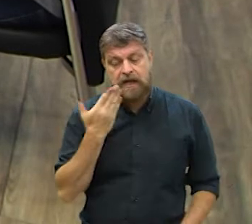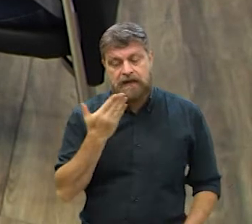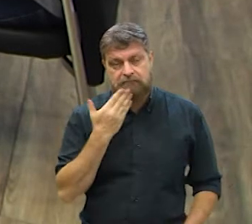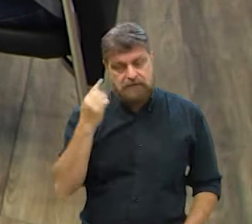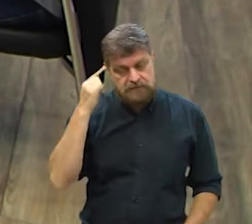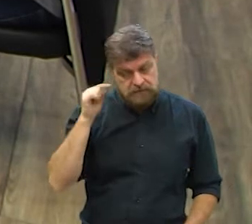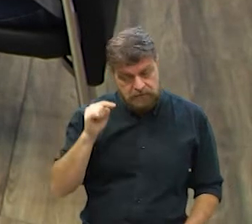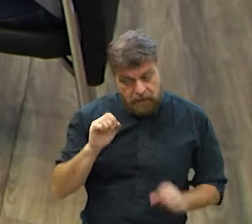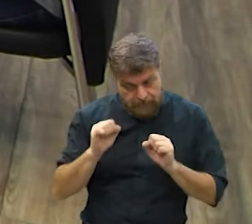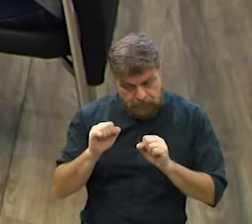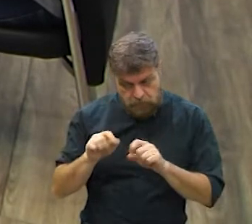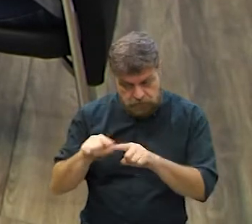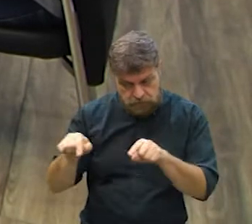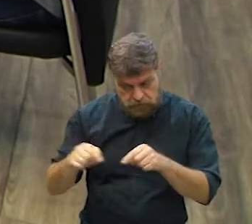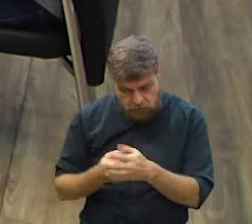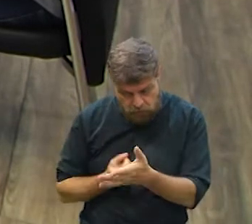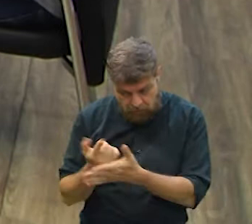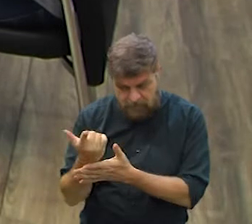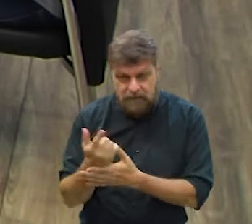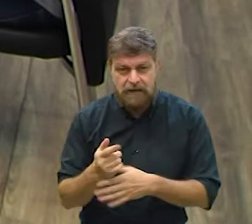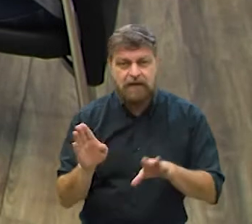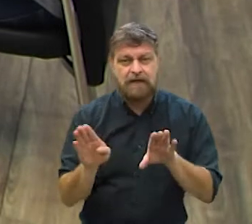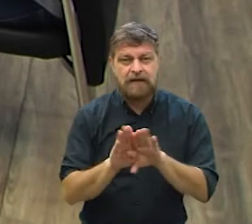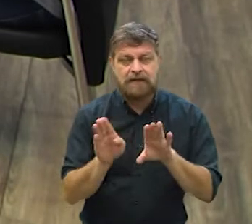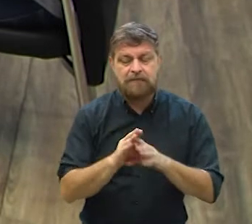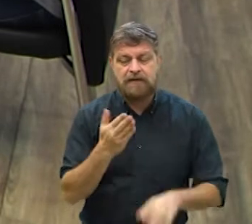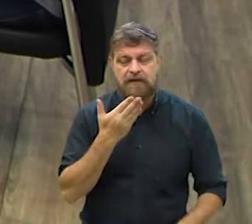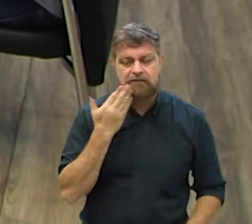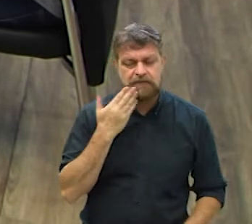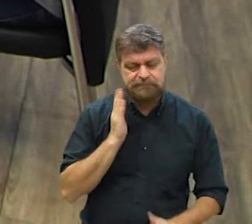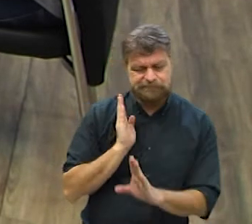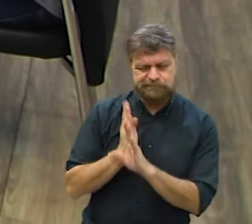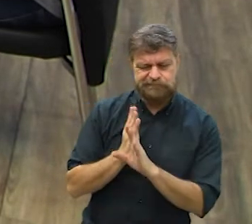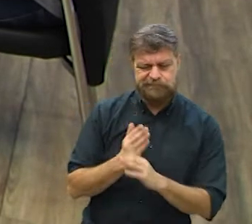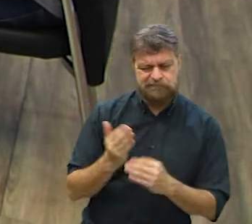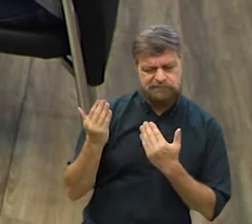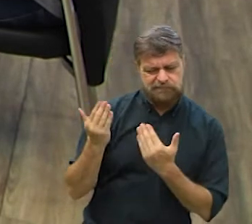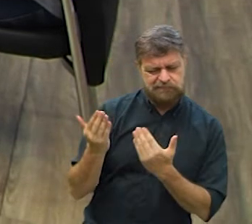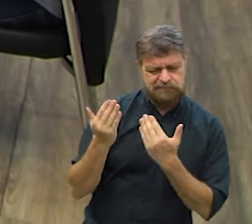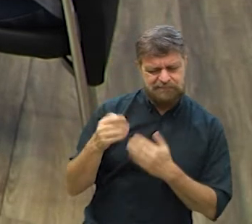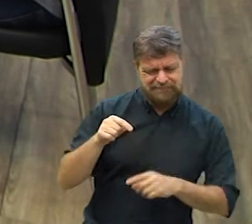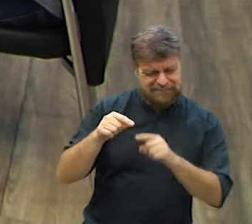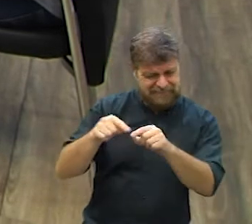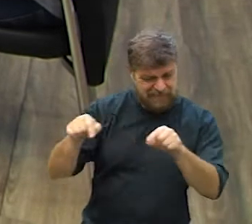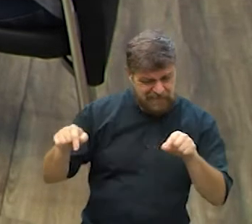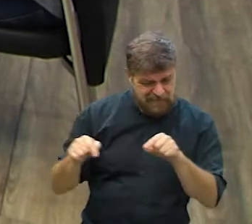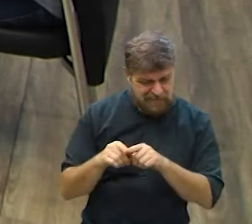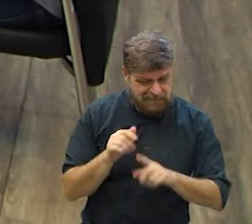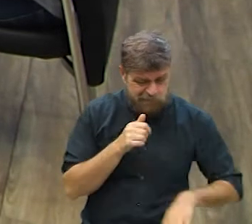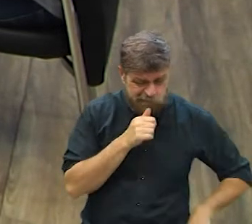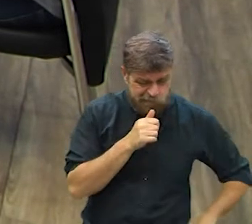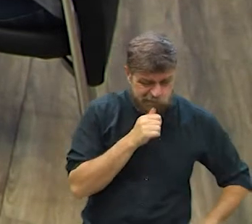isso, né? E é também tão fácil você notar que não é uma área que ainda